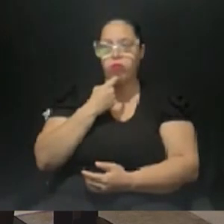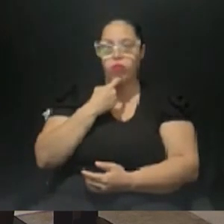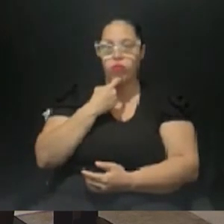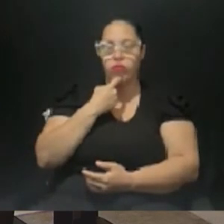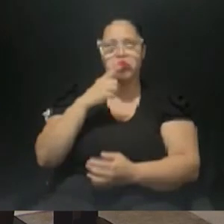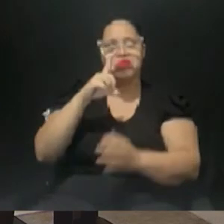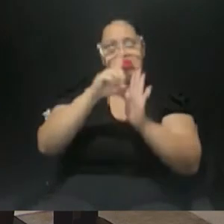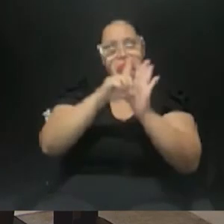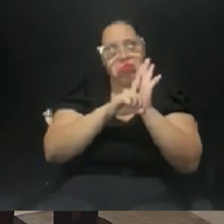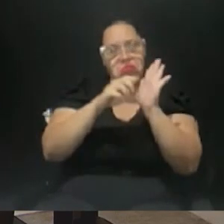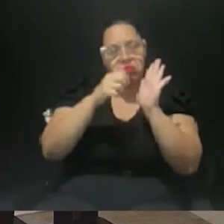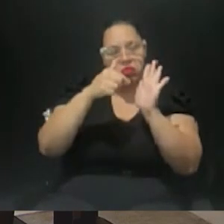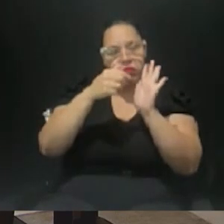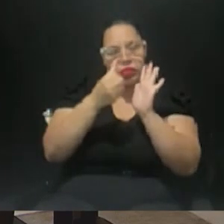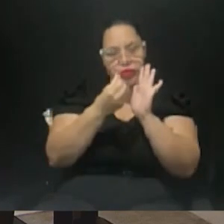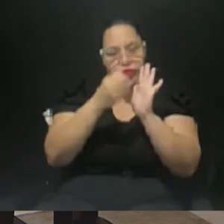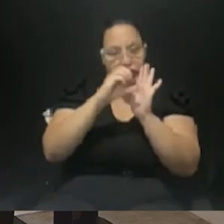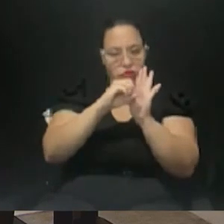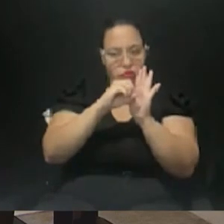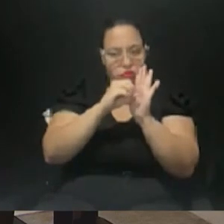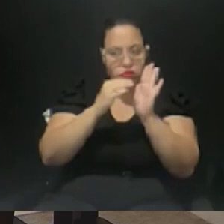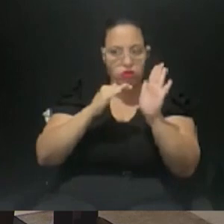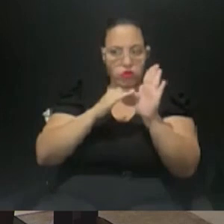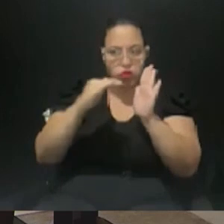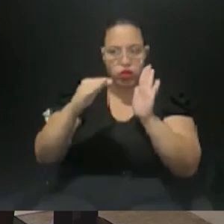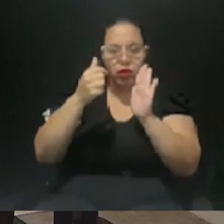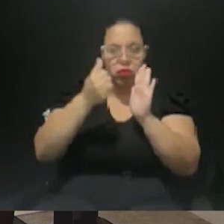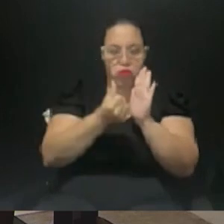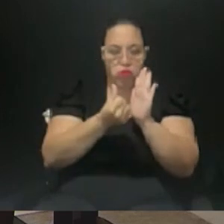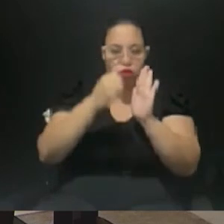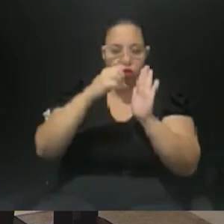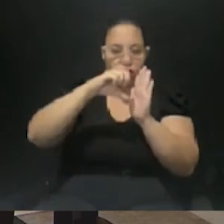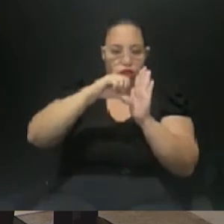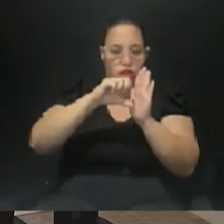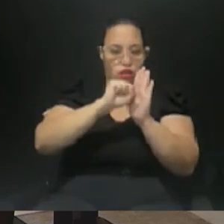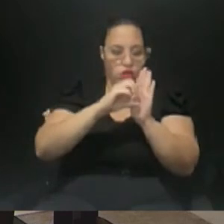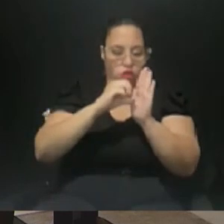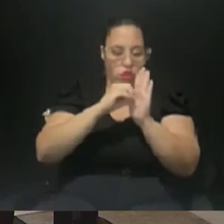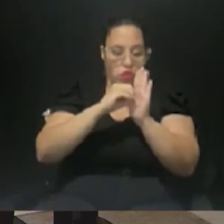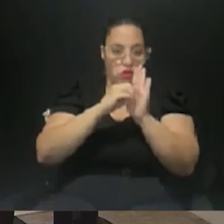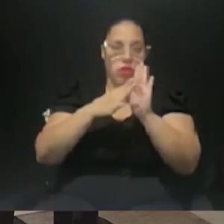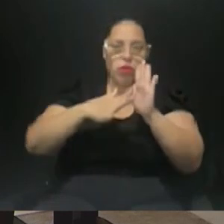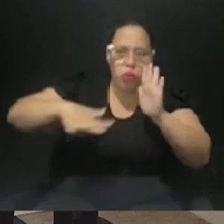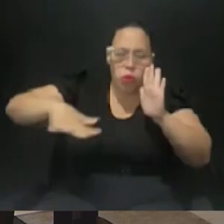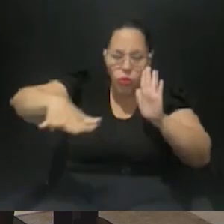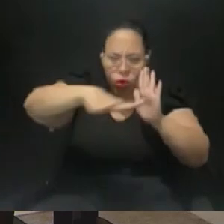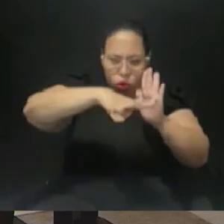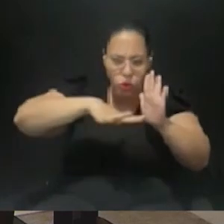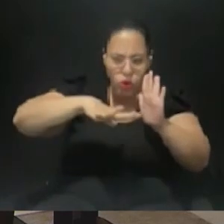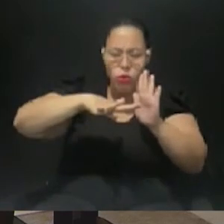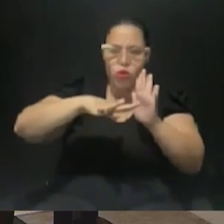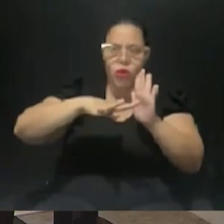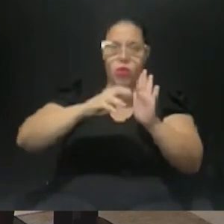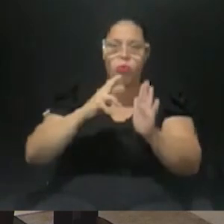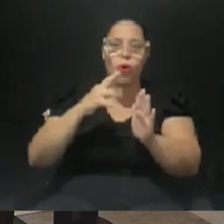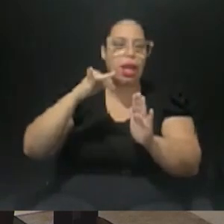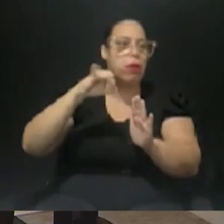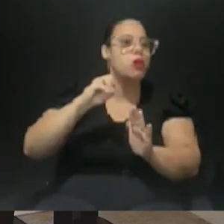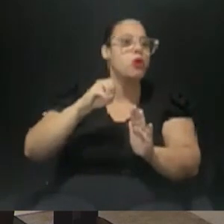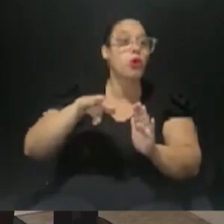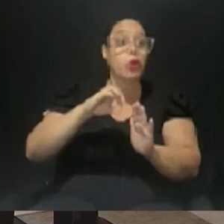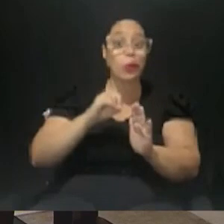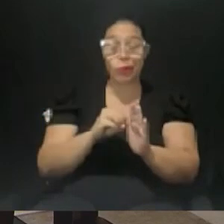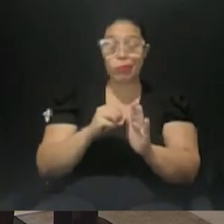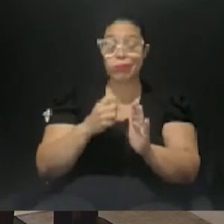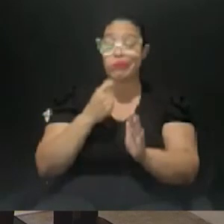até 1980. Era um local onde todos os boêmios da cidade frequentavam. Isso